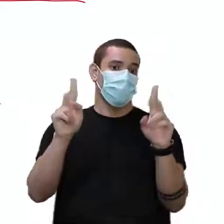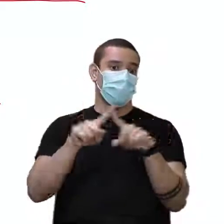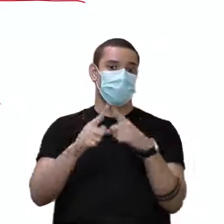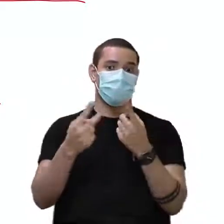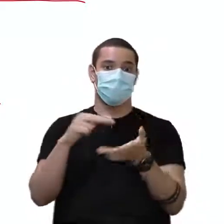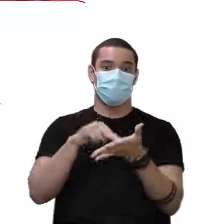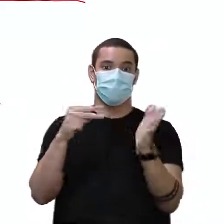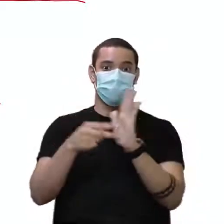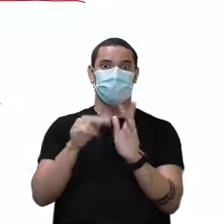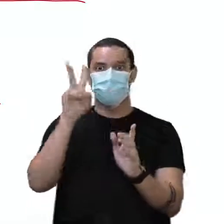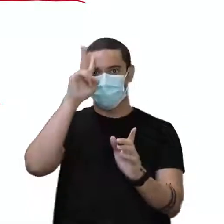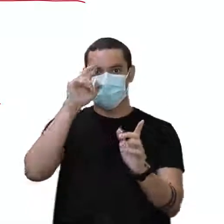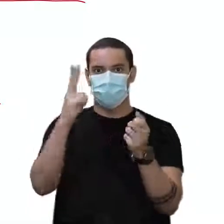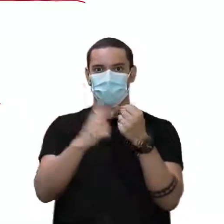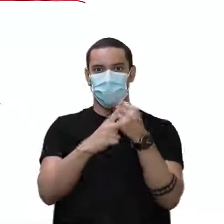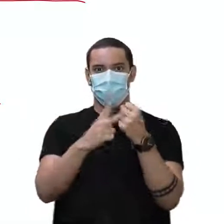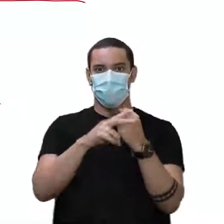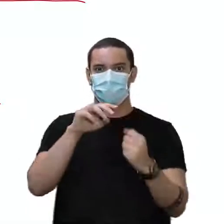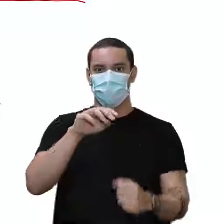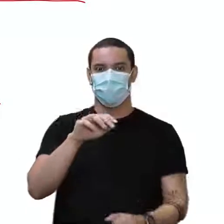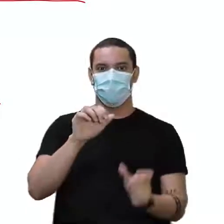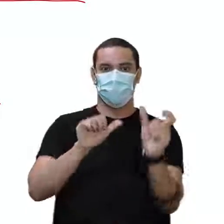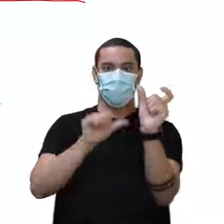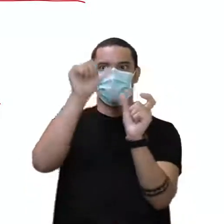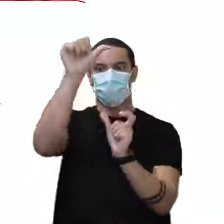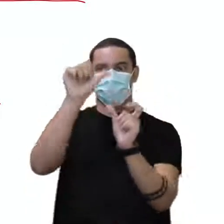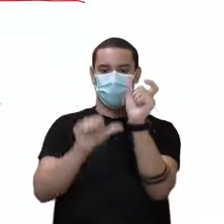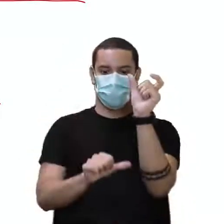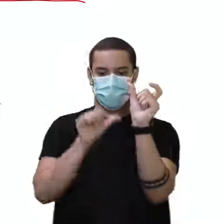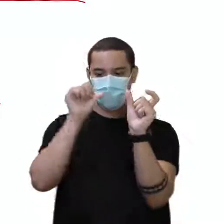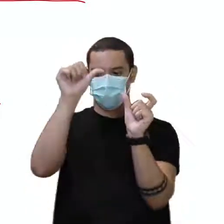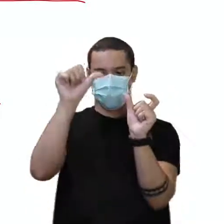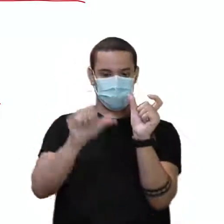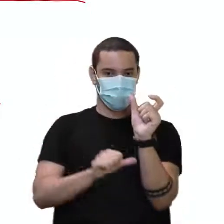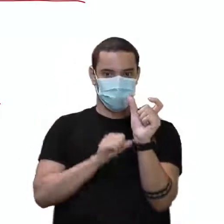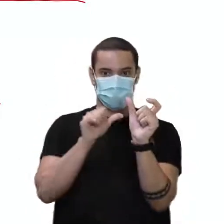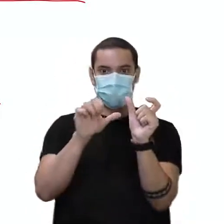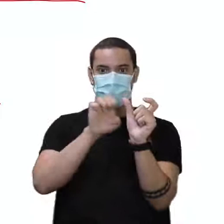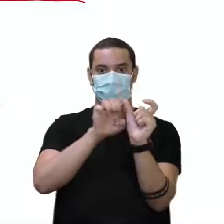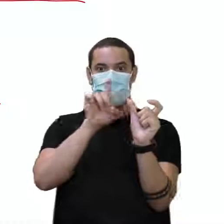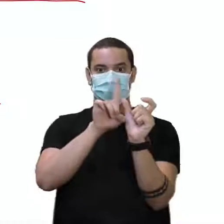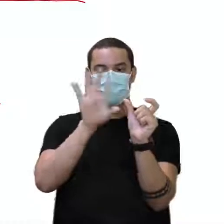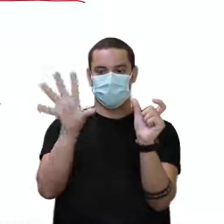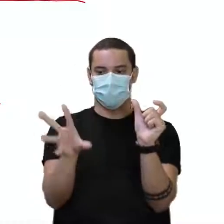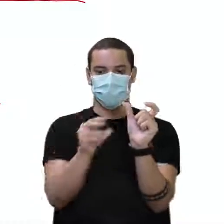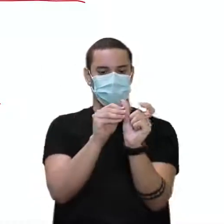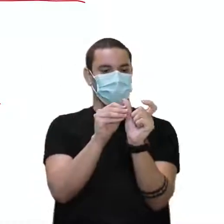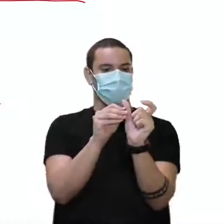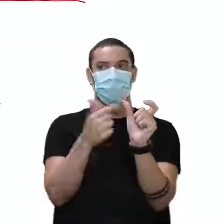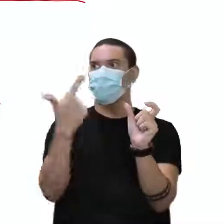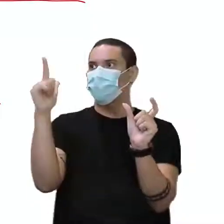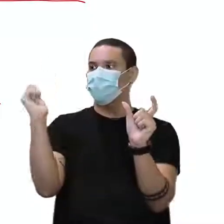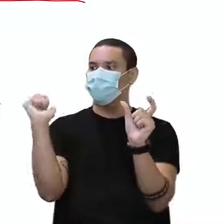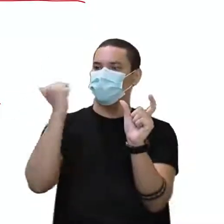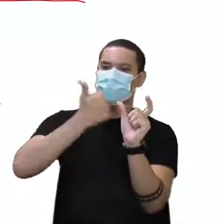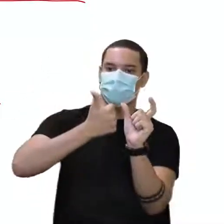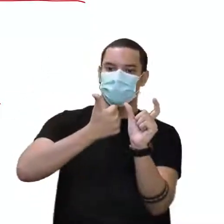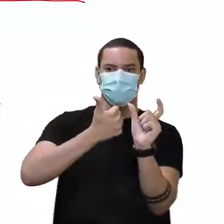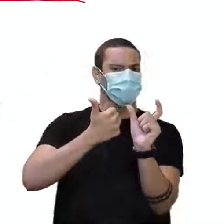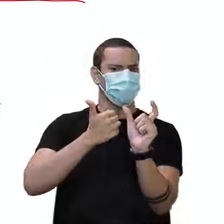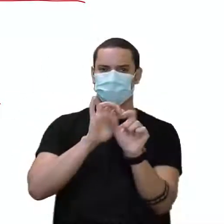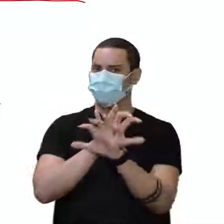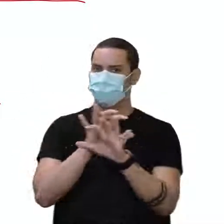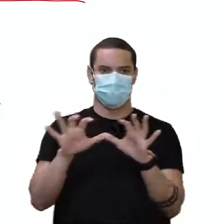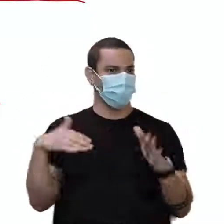eles são regulares, né? Os regulares, a gente coloca aquele ED no final do verbo, independente de ser passado, participio